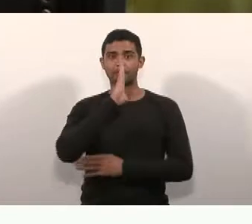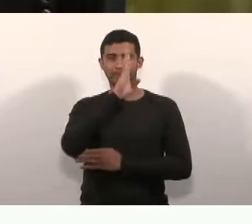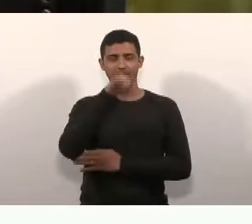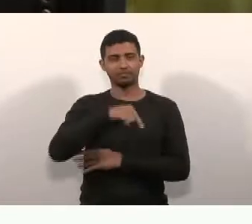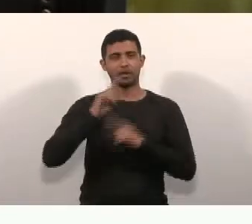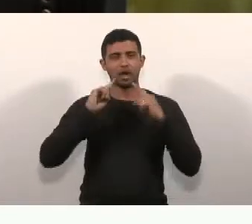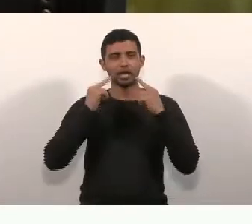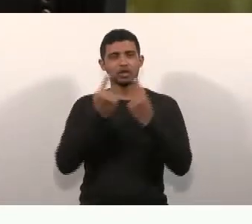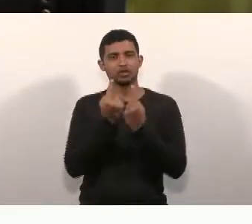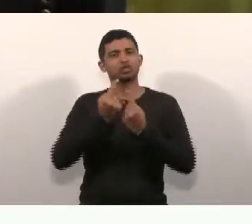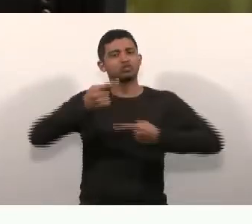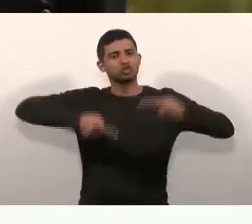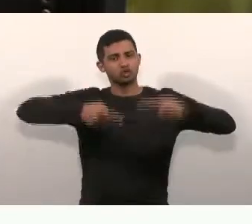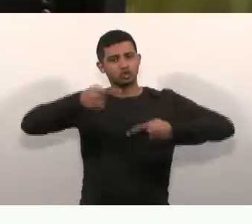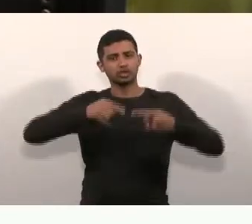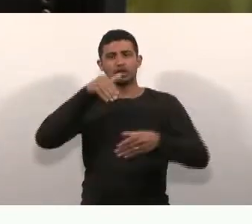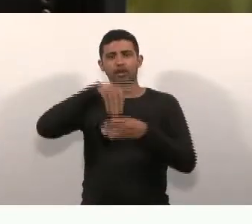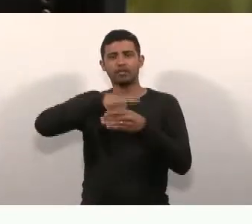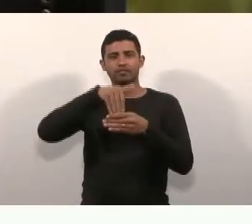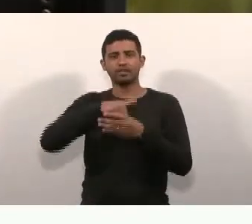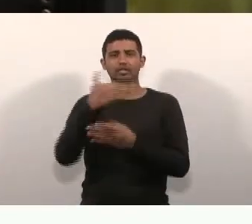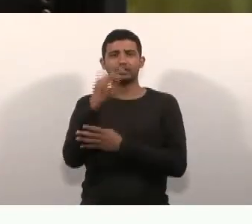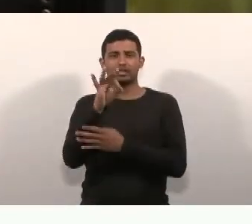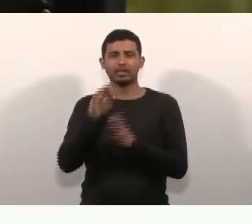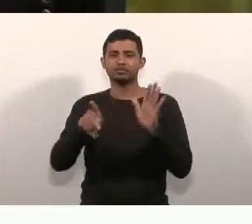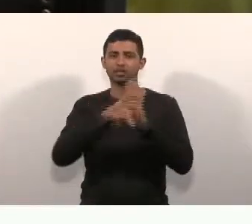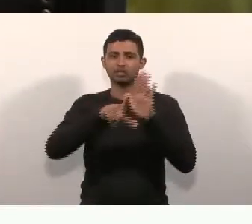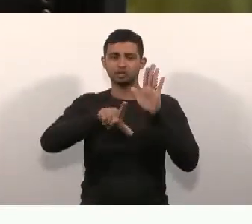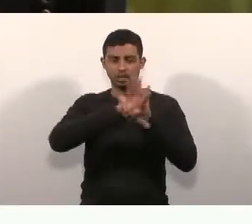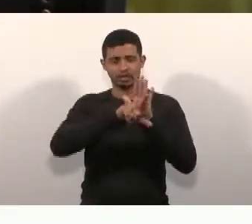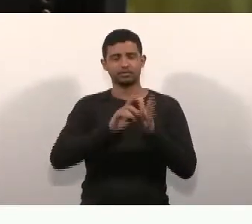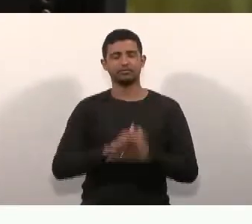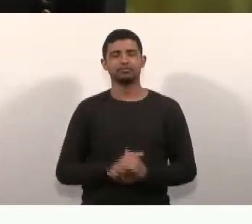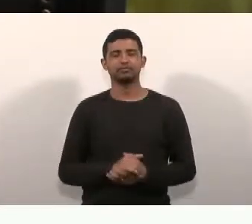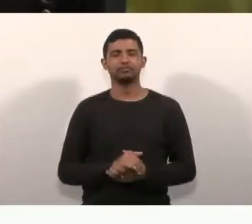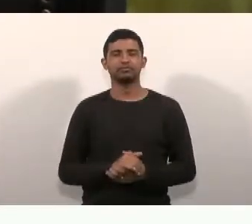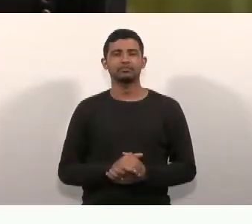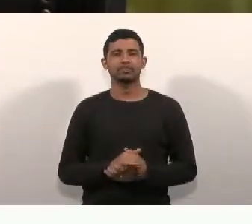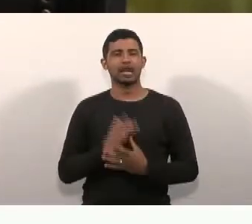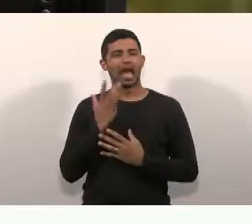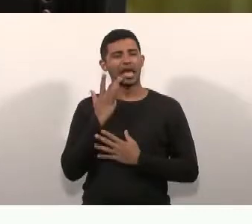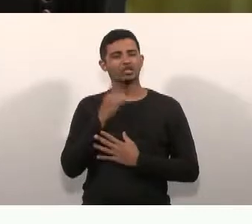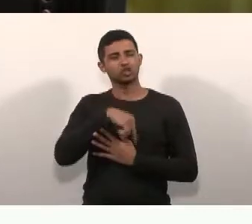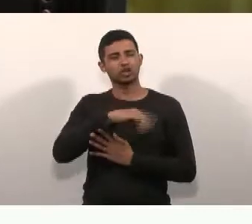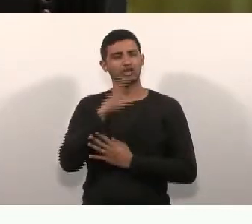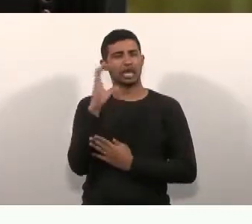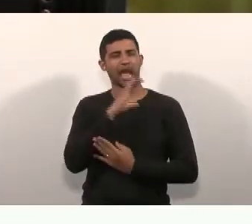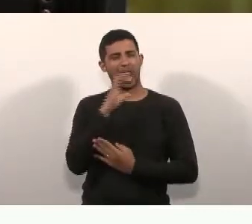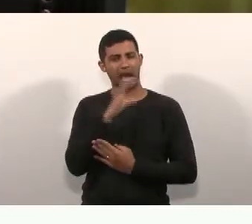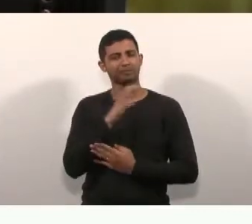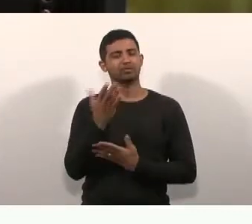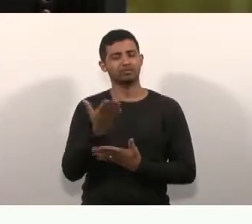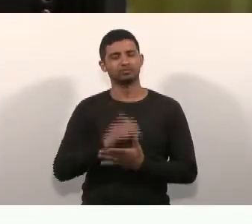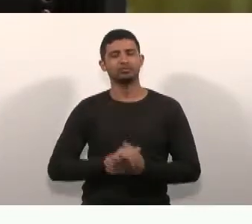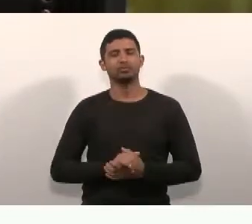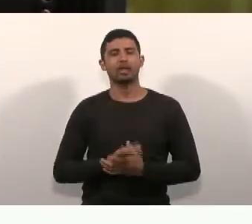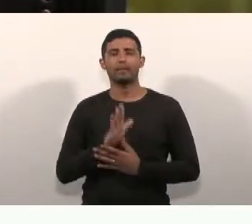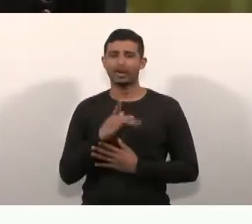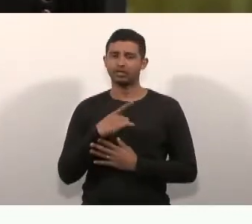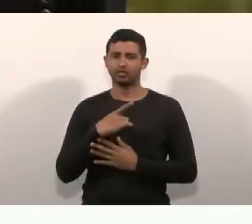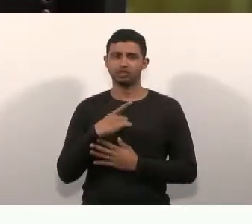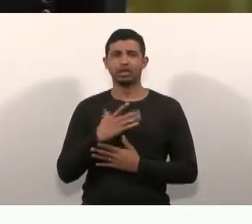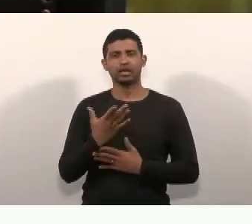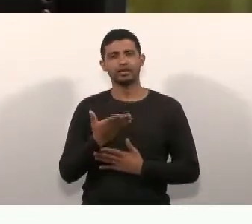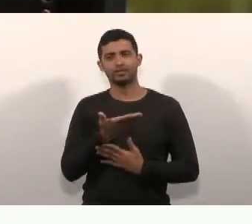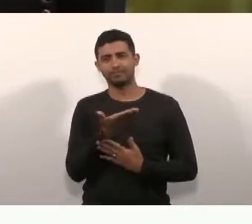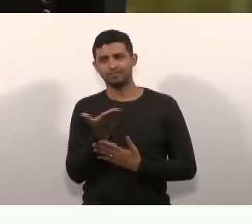é a discussão e votação da relatoria de 10 projetos de lei. Acredito que a gente vai ser rápido com isso, mas temos aqui, nem